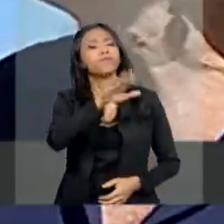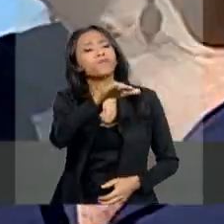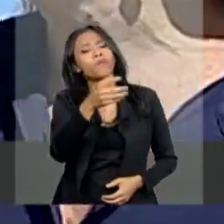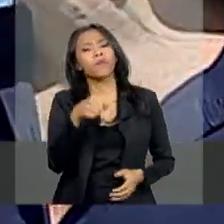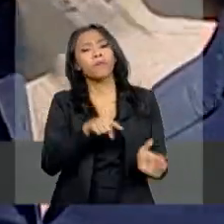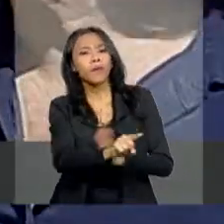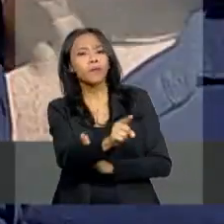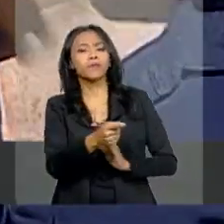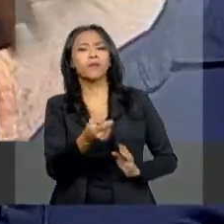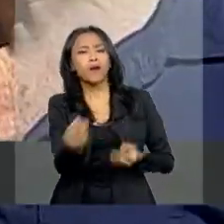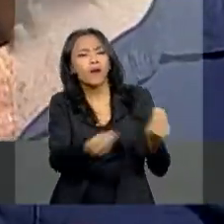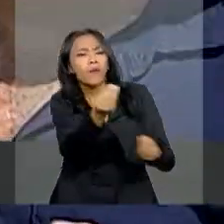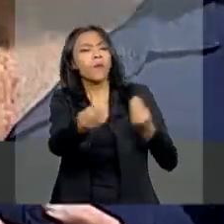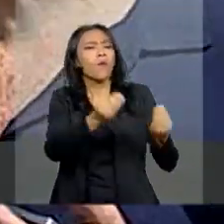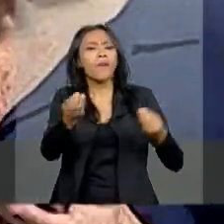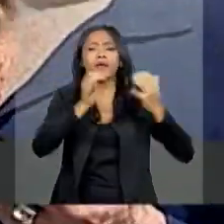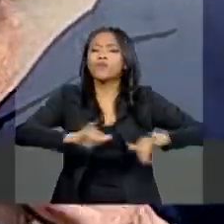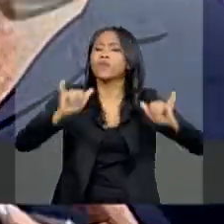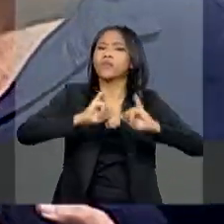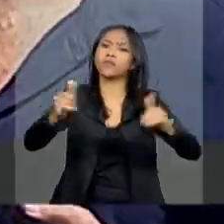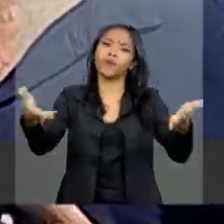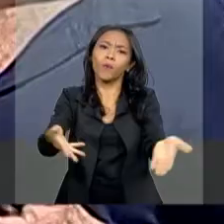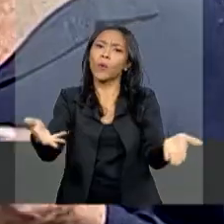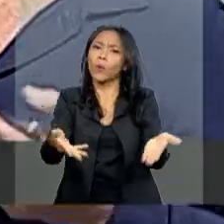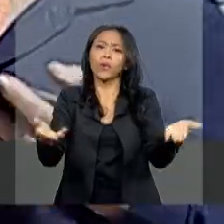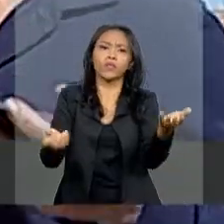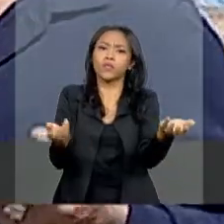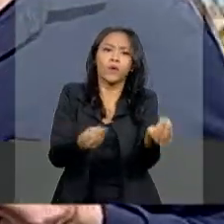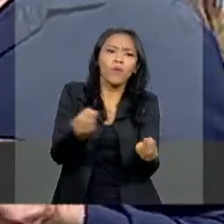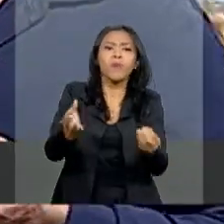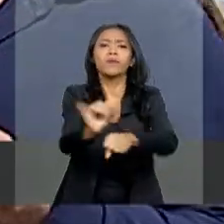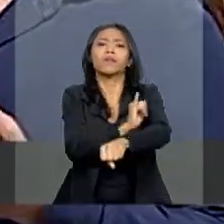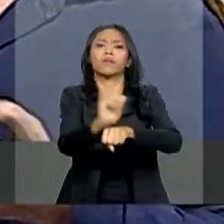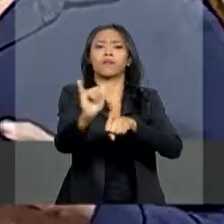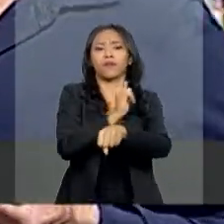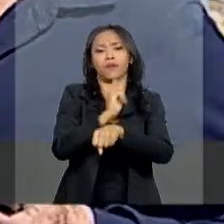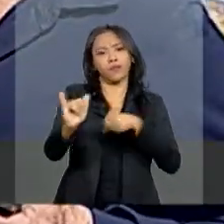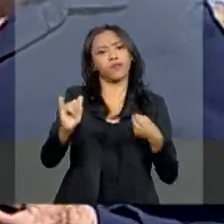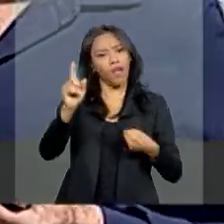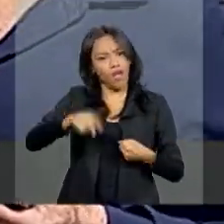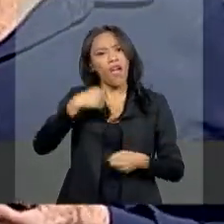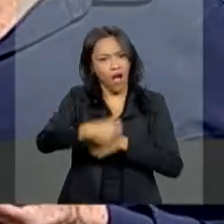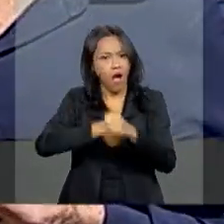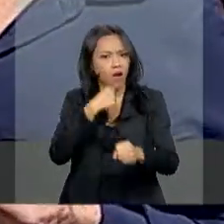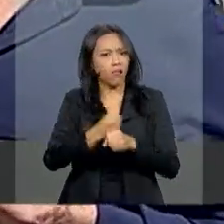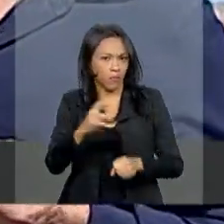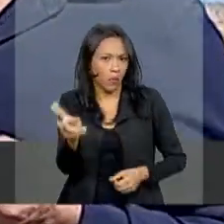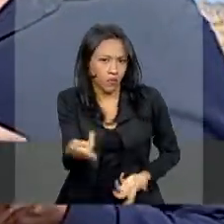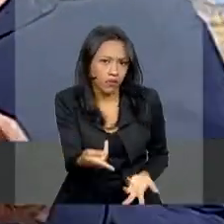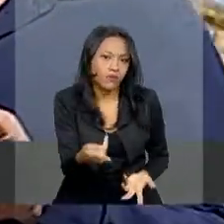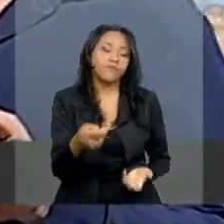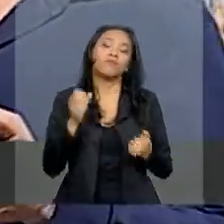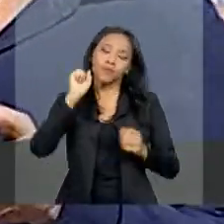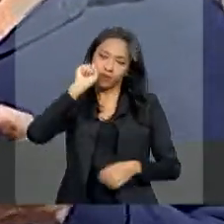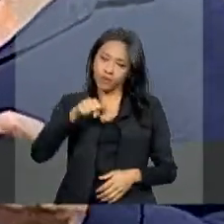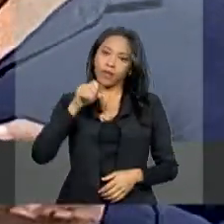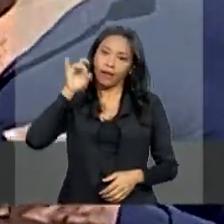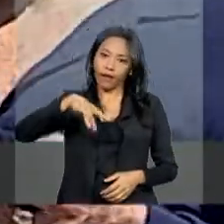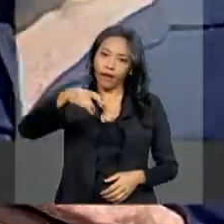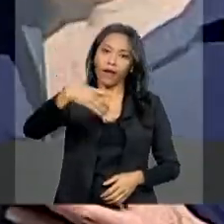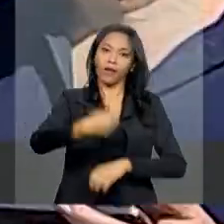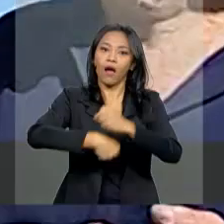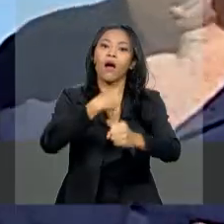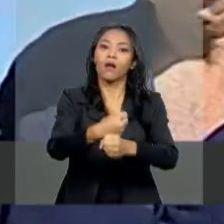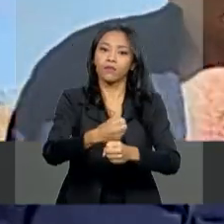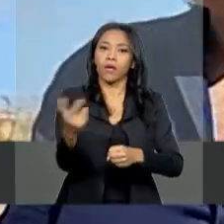como é que que procede essa campanha hoje como é que a abordagem como é que ela funciona e é anual é é anual hoje nós estamos